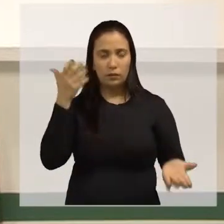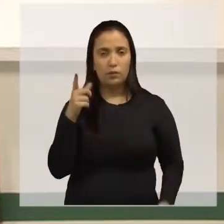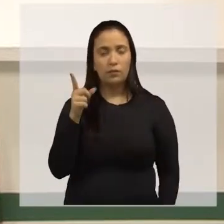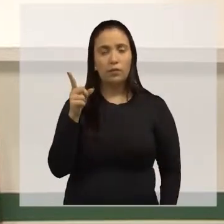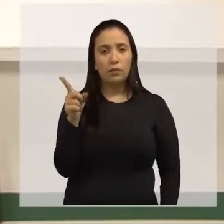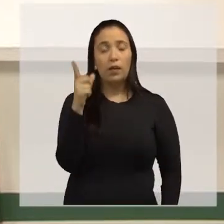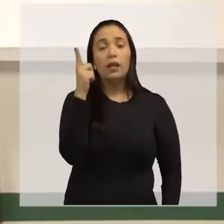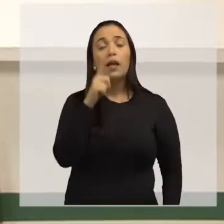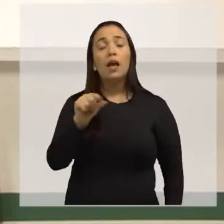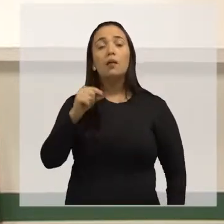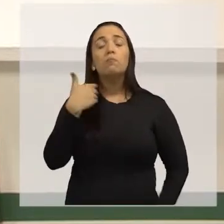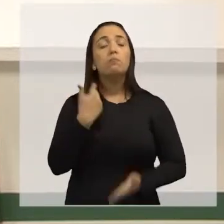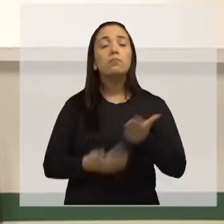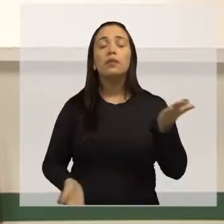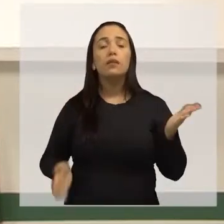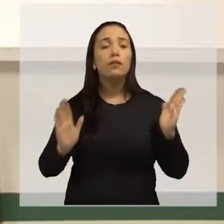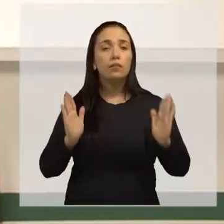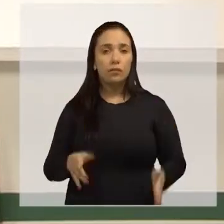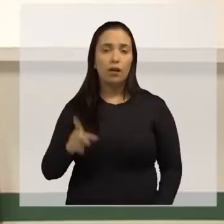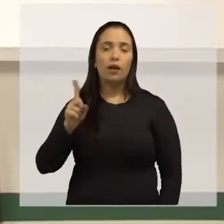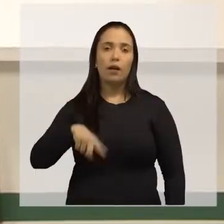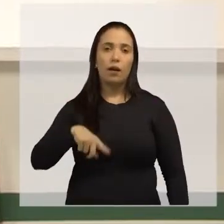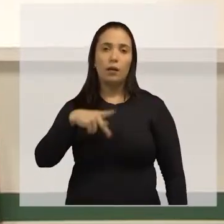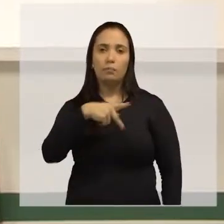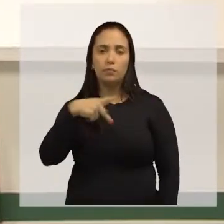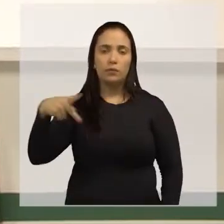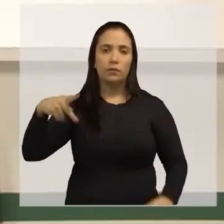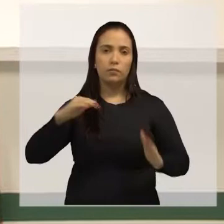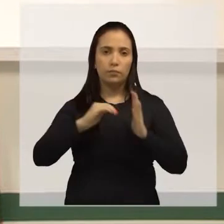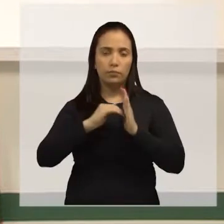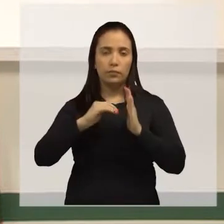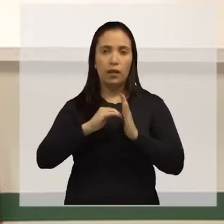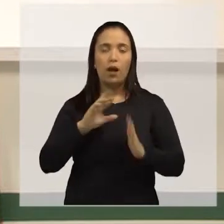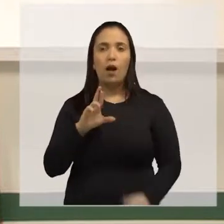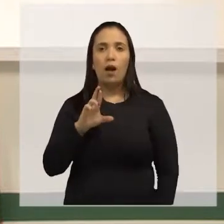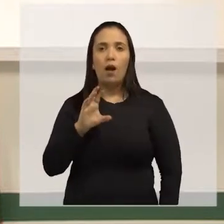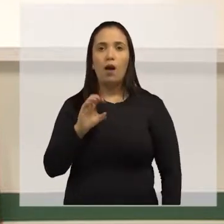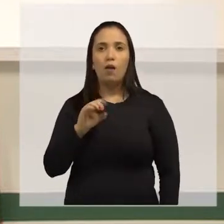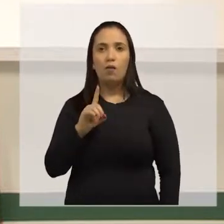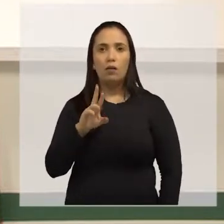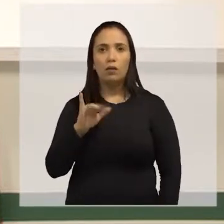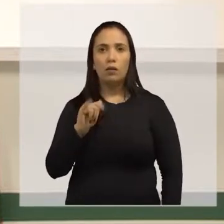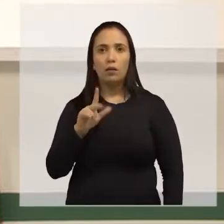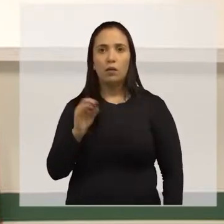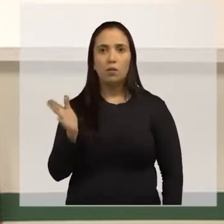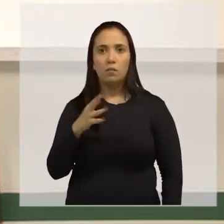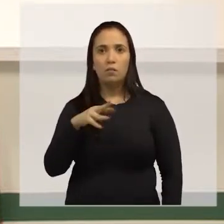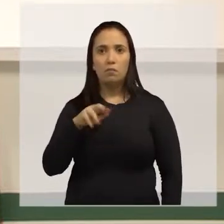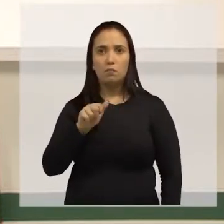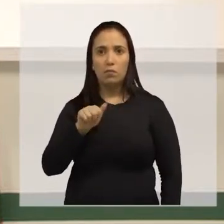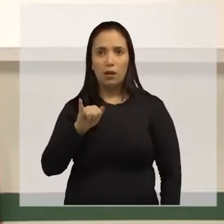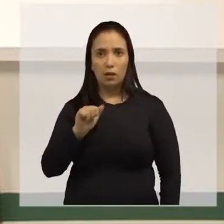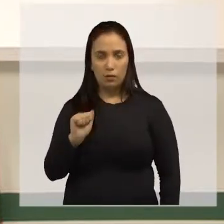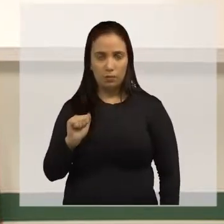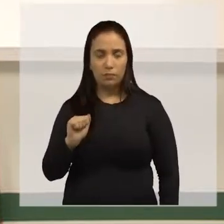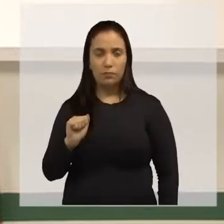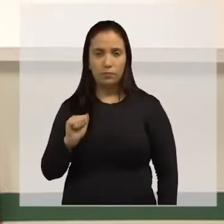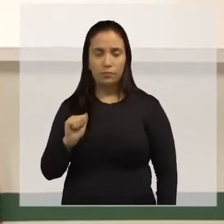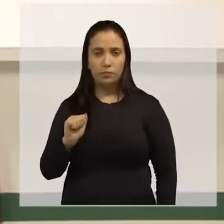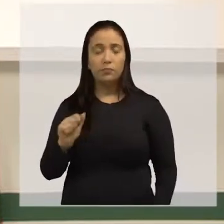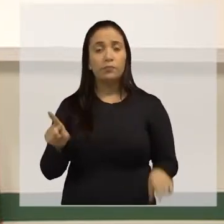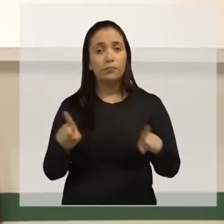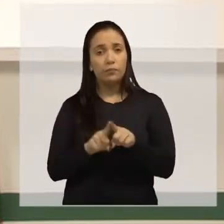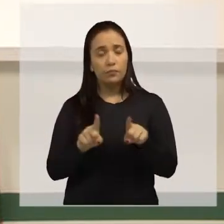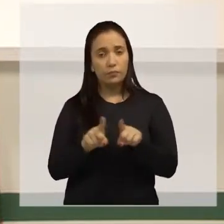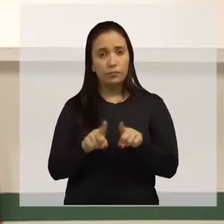morreu também é a do presidente da Câmara, Rodrigo Maia. Rodrigo Maia. Também, nunca nem chegou a existir, na Mas realidade. aí, DEM,